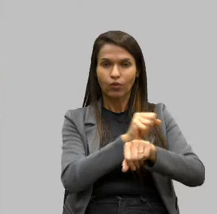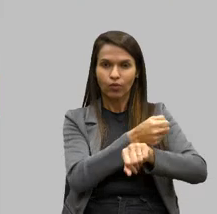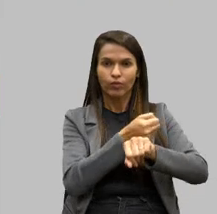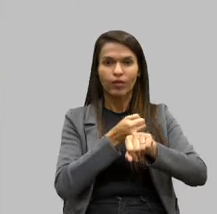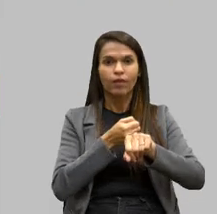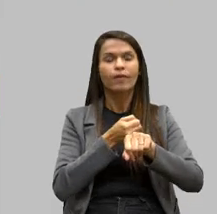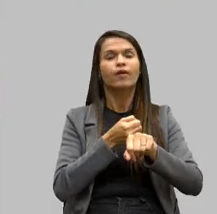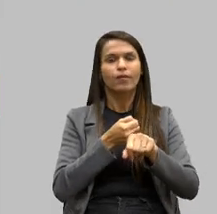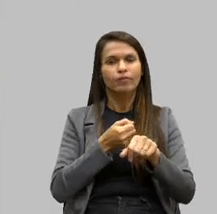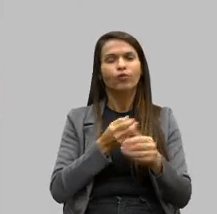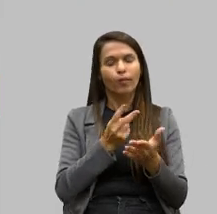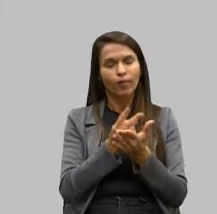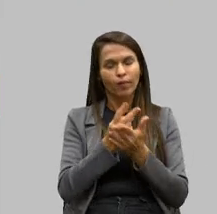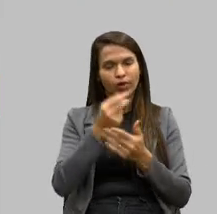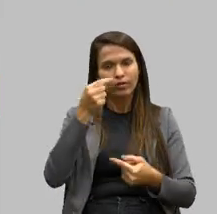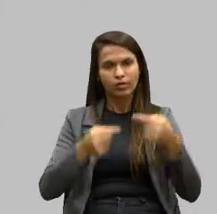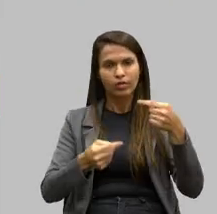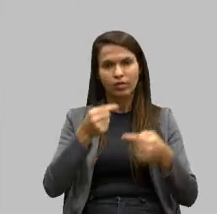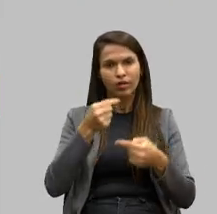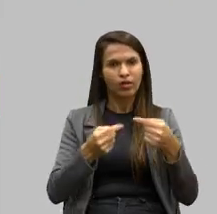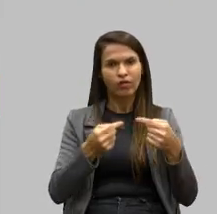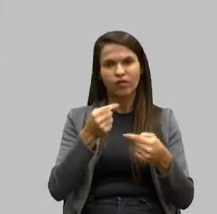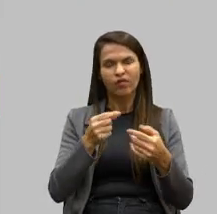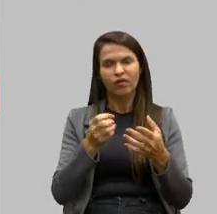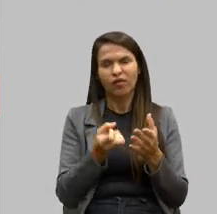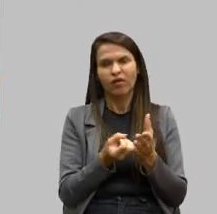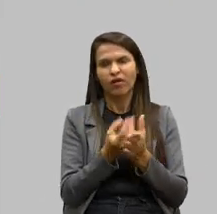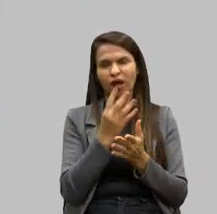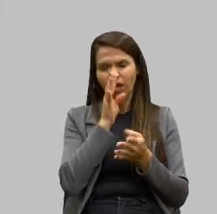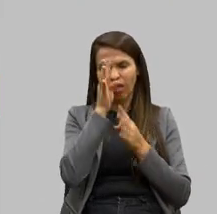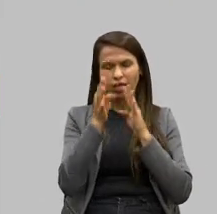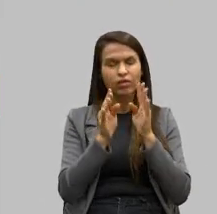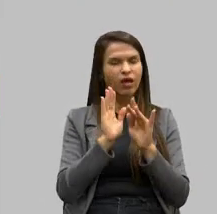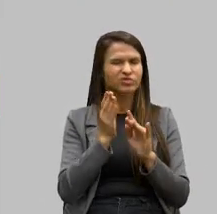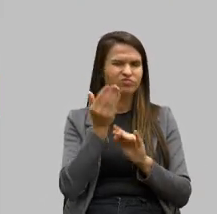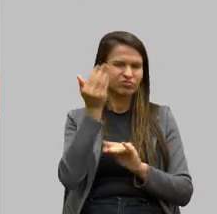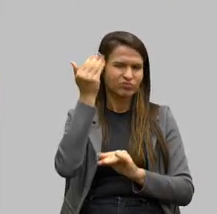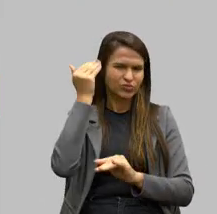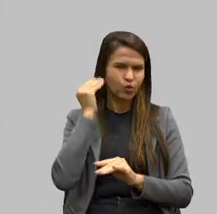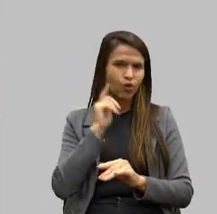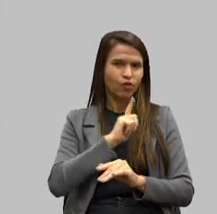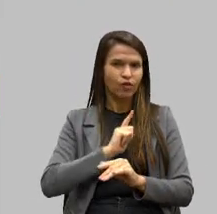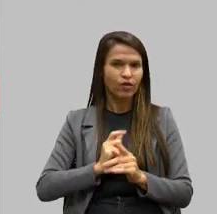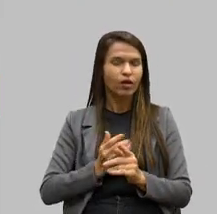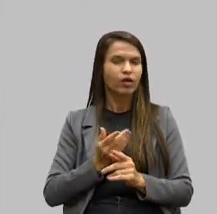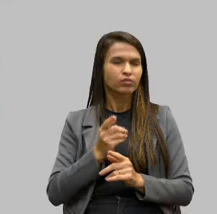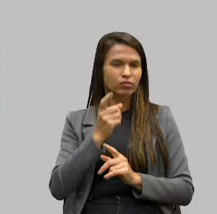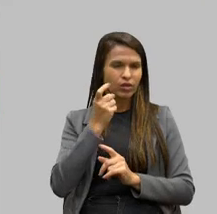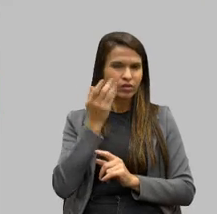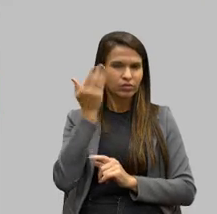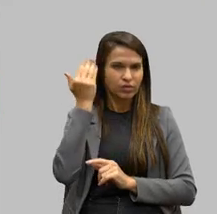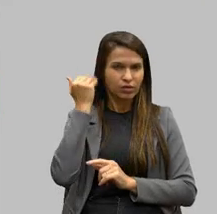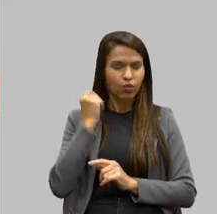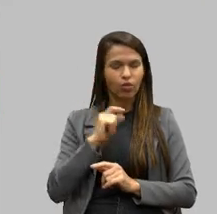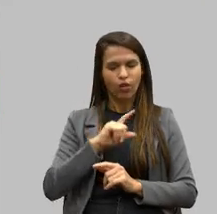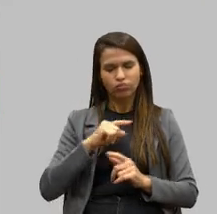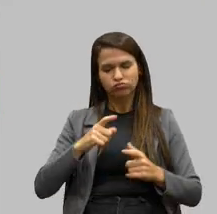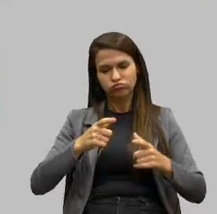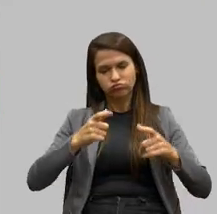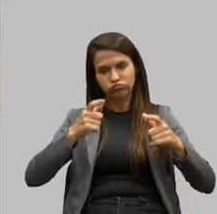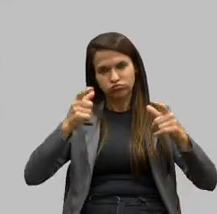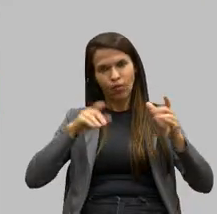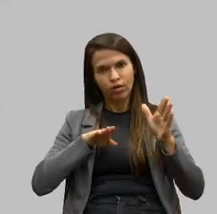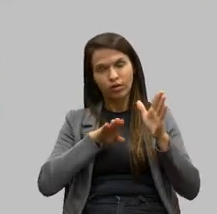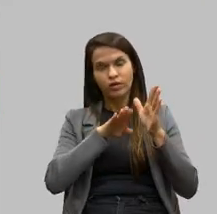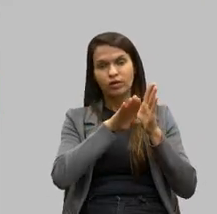Permanecemos com a política, uma política que não foi feita já há 20 tempos, o governo interiou, nós fomos crescendo, é uma crescente